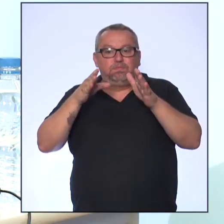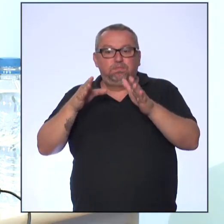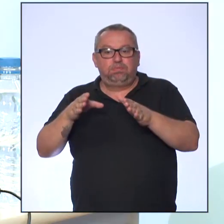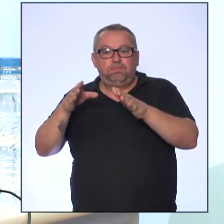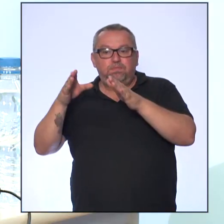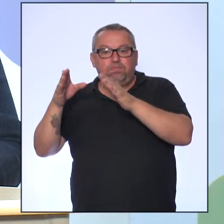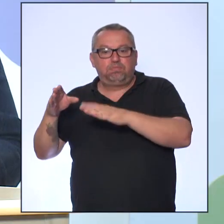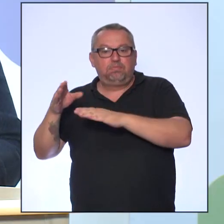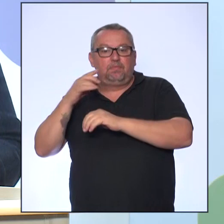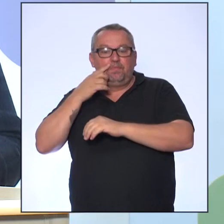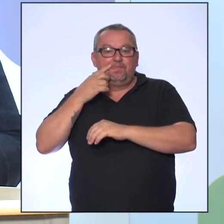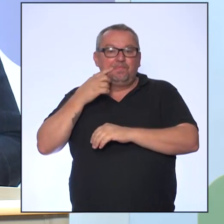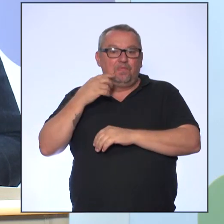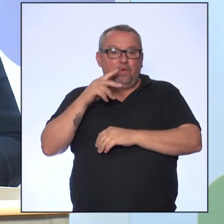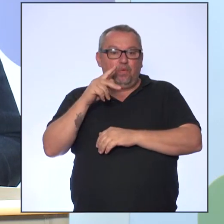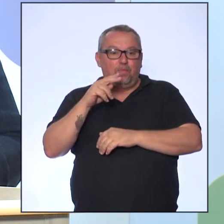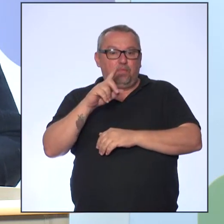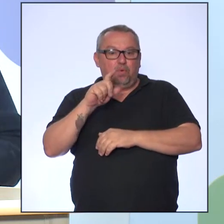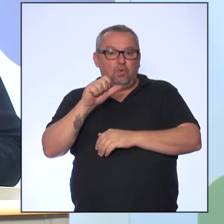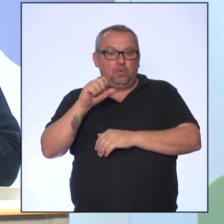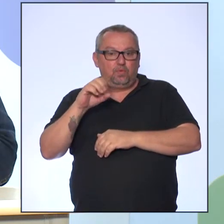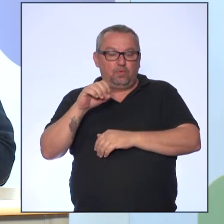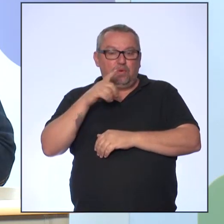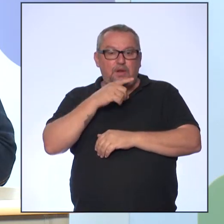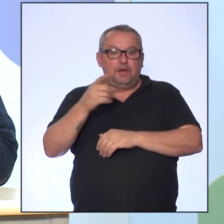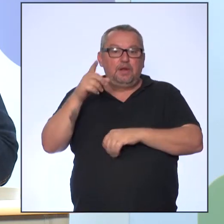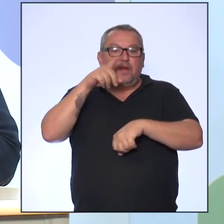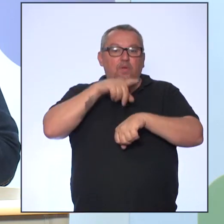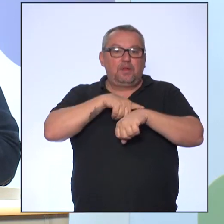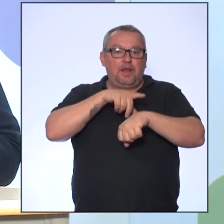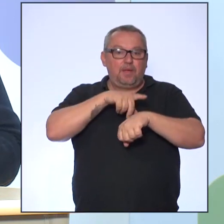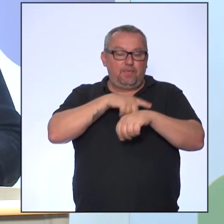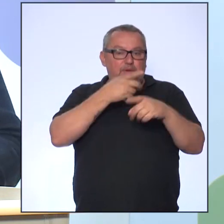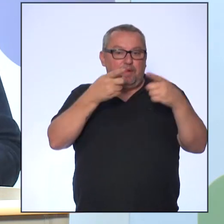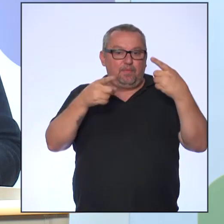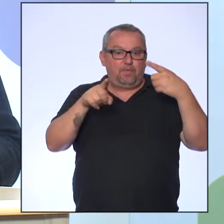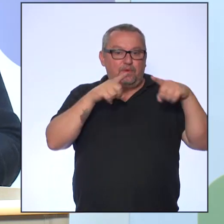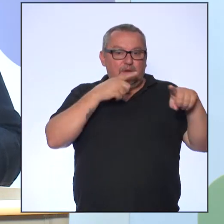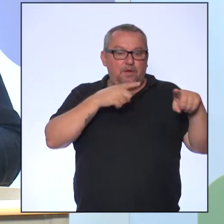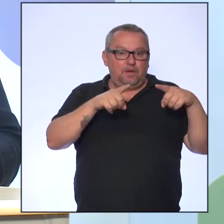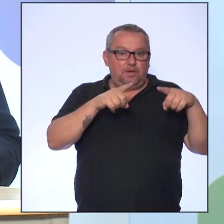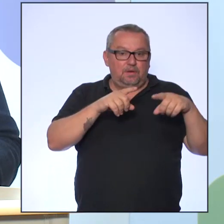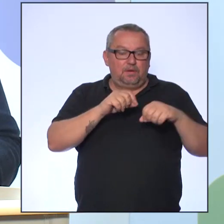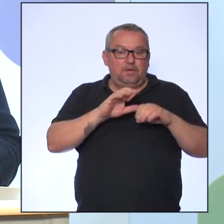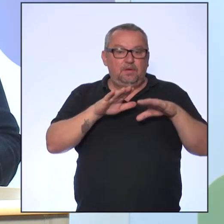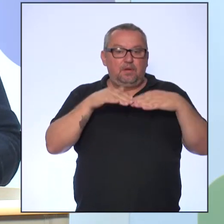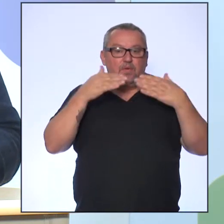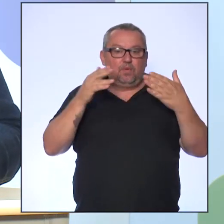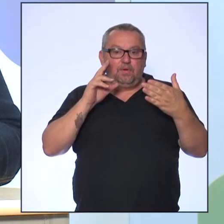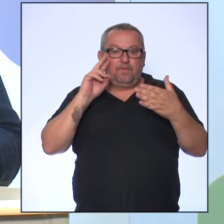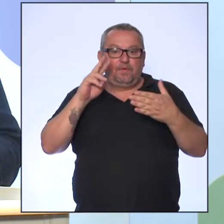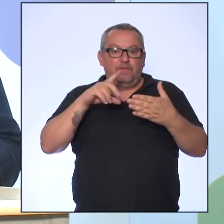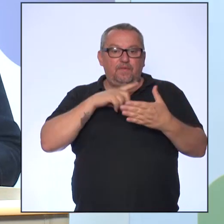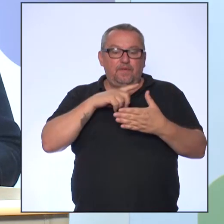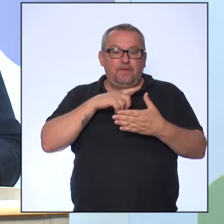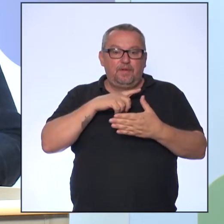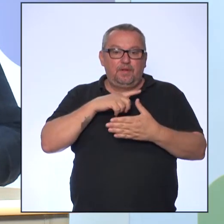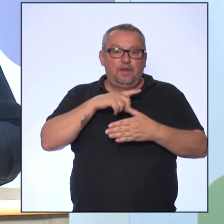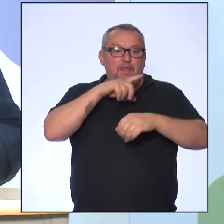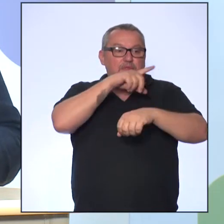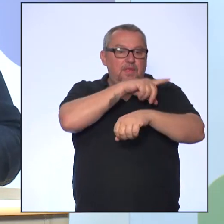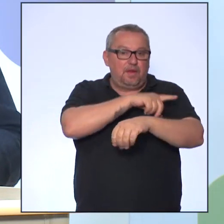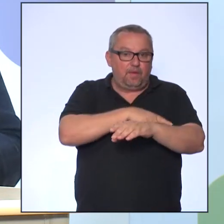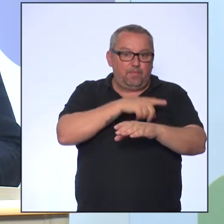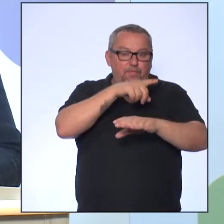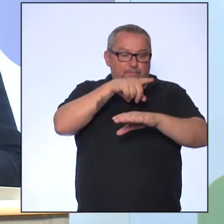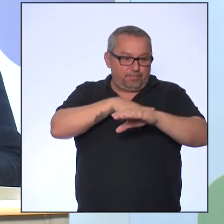da música. O pulso, na verdade, ele regula o tempo da música. Né? Então, conforme você tem tempos, né,